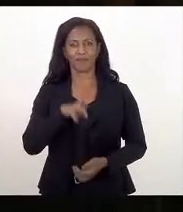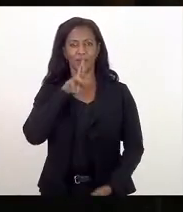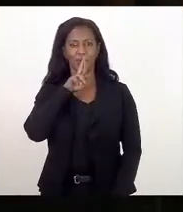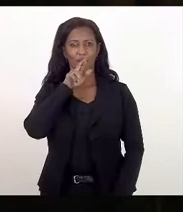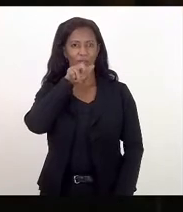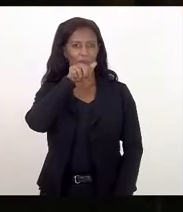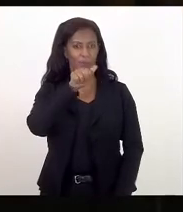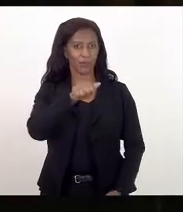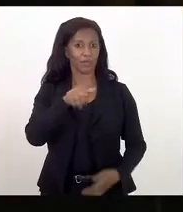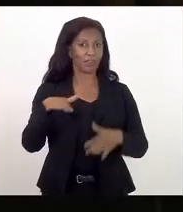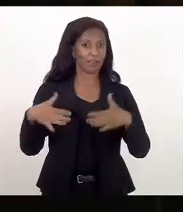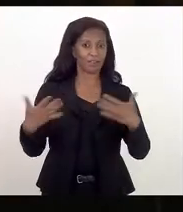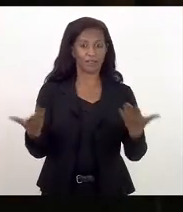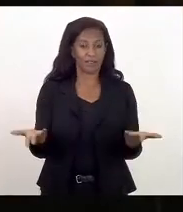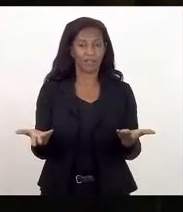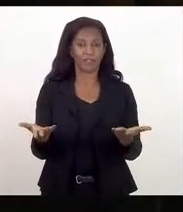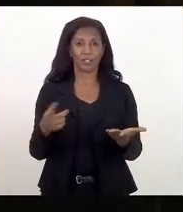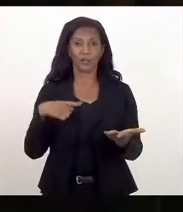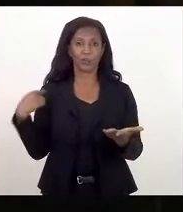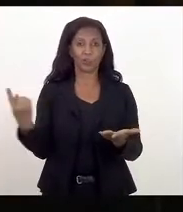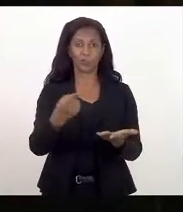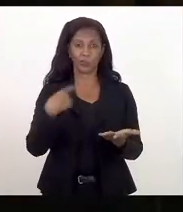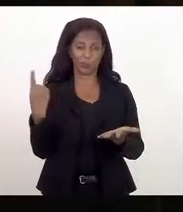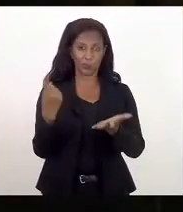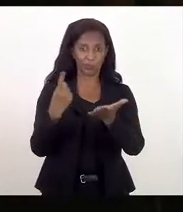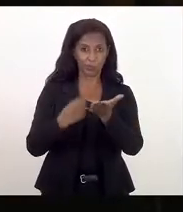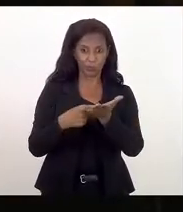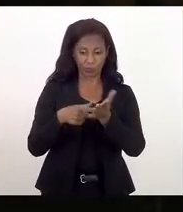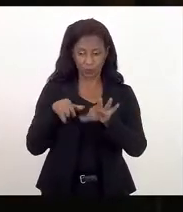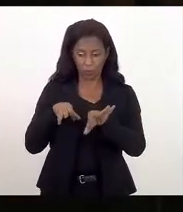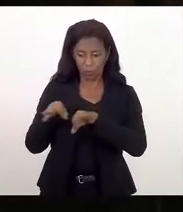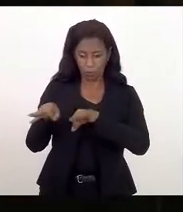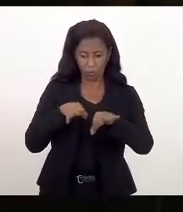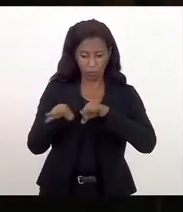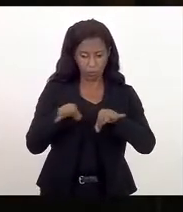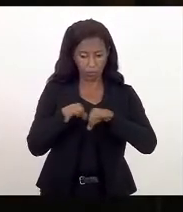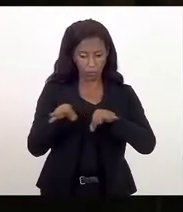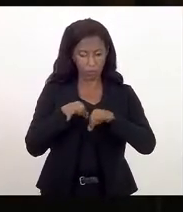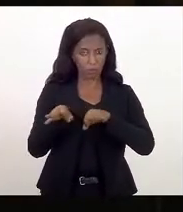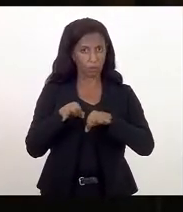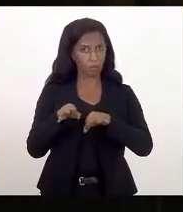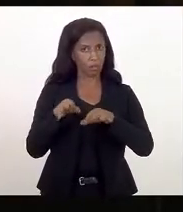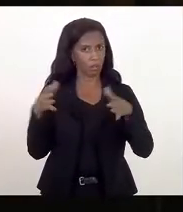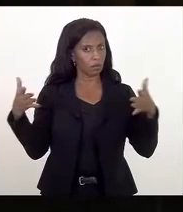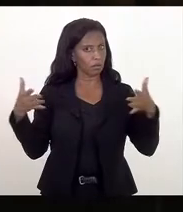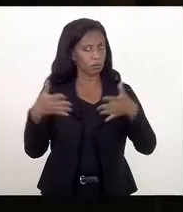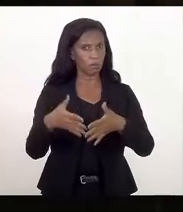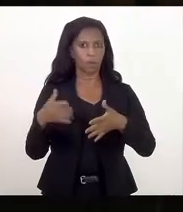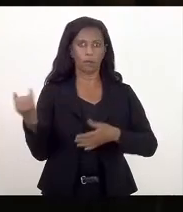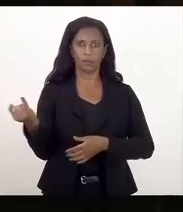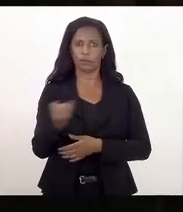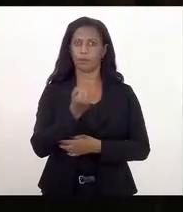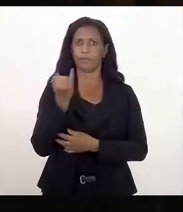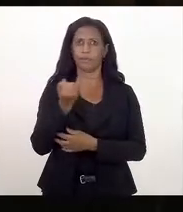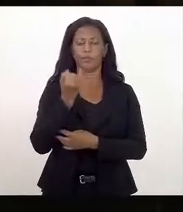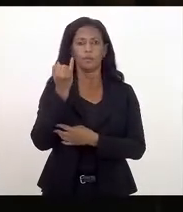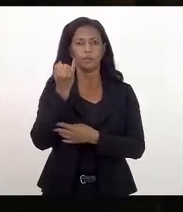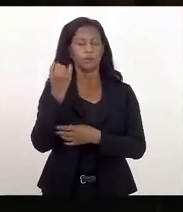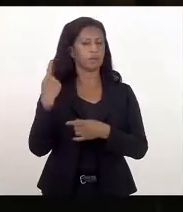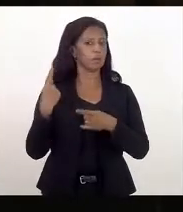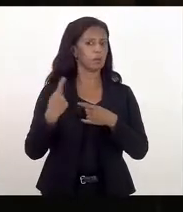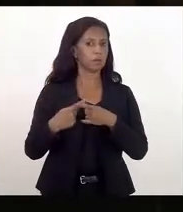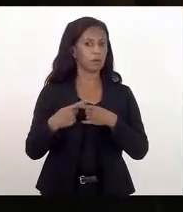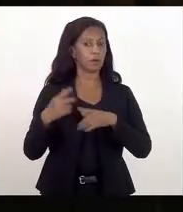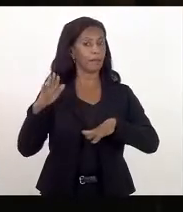Amorim, enfim, o nosso compromisso num projeto como esse é de extrema relevância e importância, porque nós,